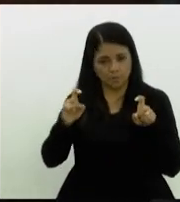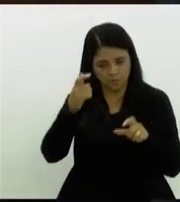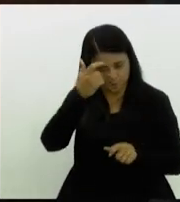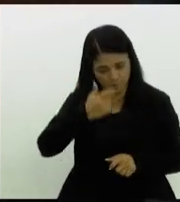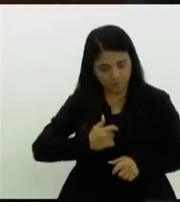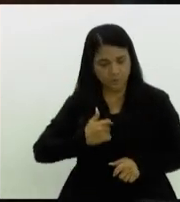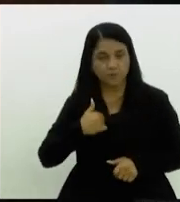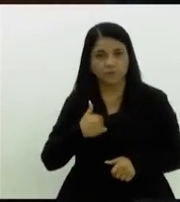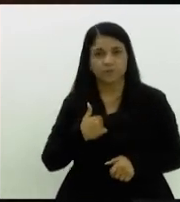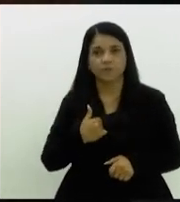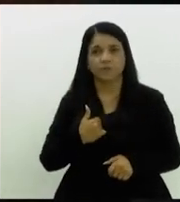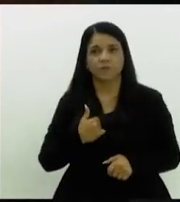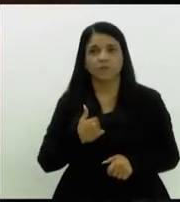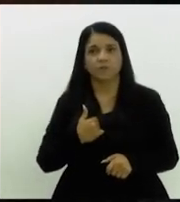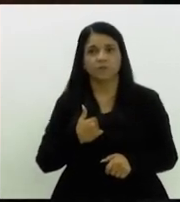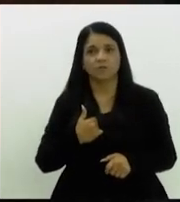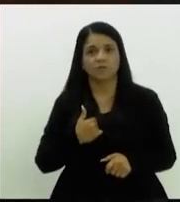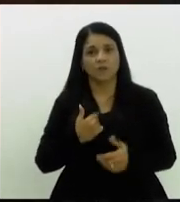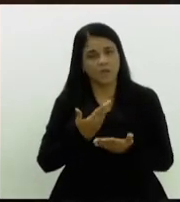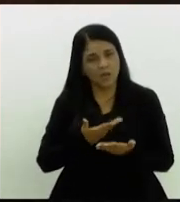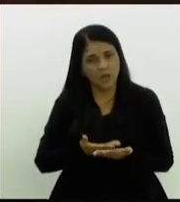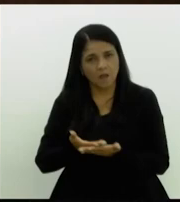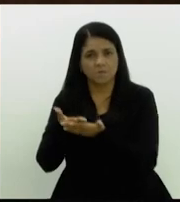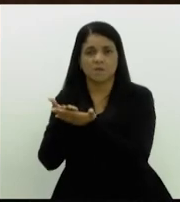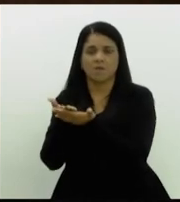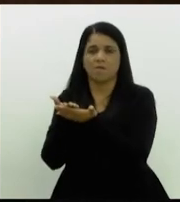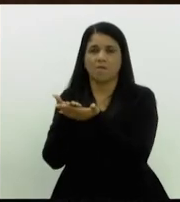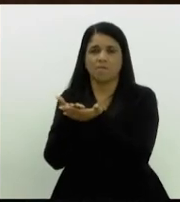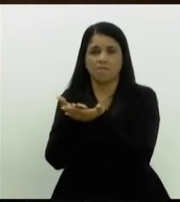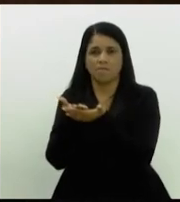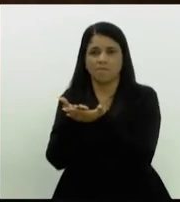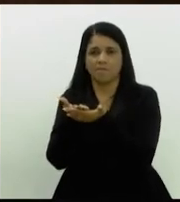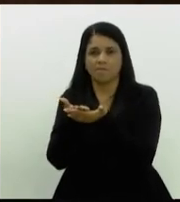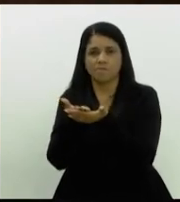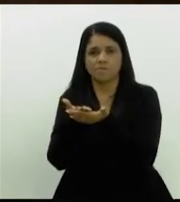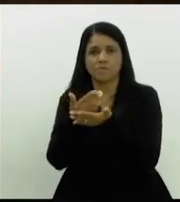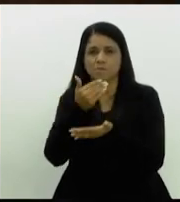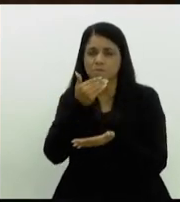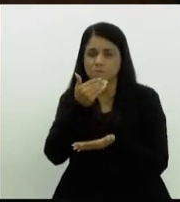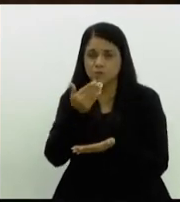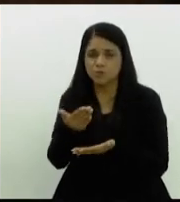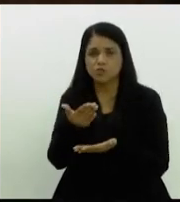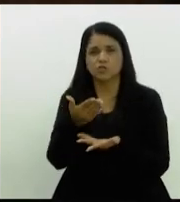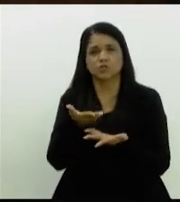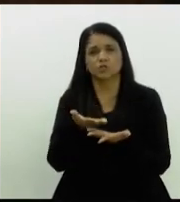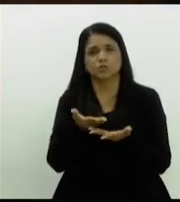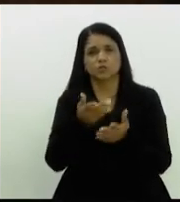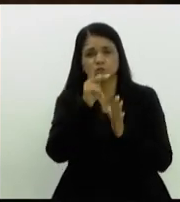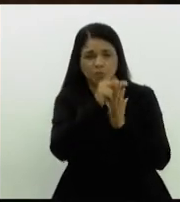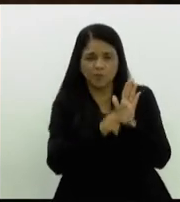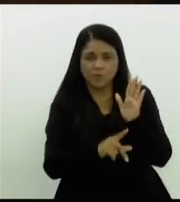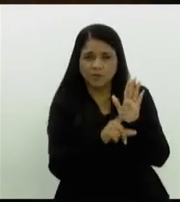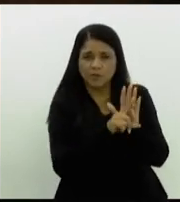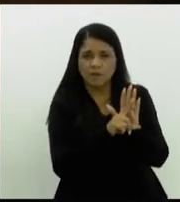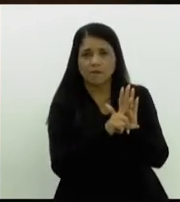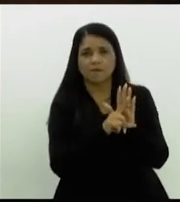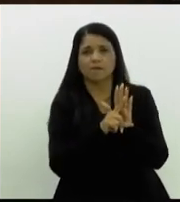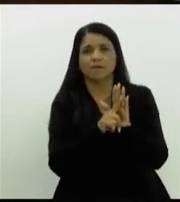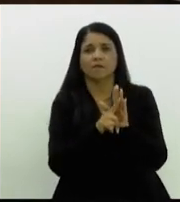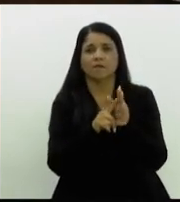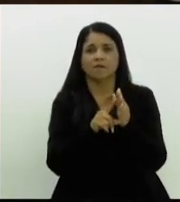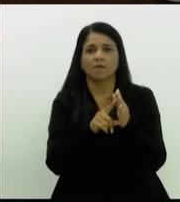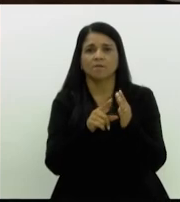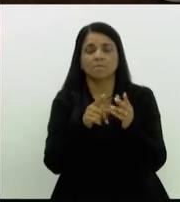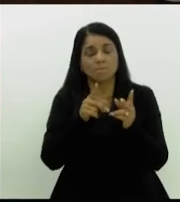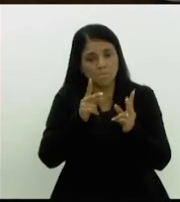eu fiz alguns encaminhamentos, alguns requerimentos, alguns projetos de lei que esbarrava